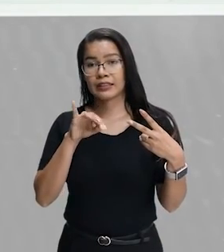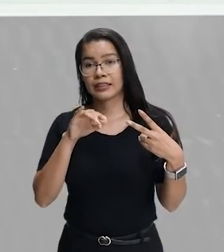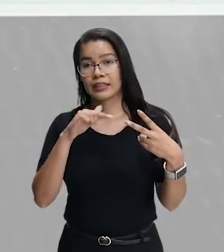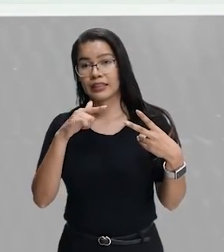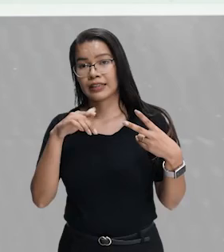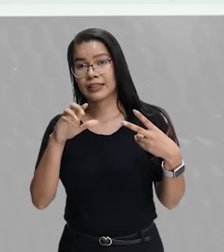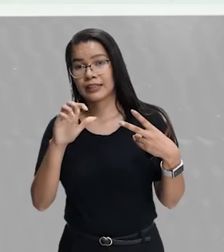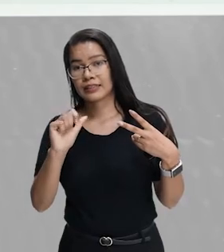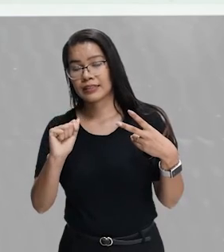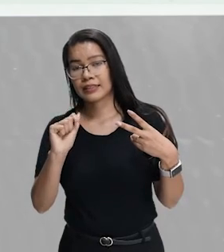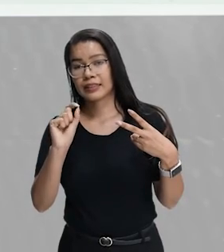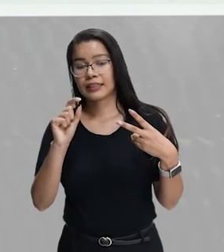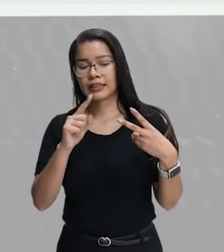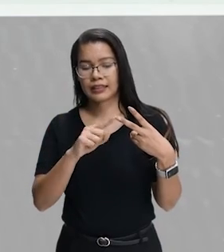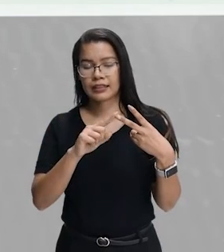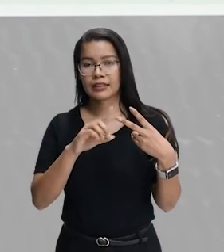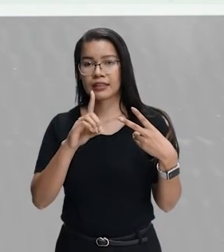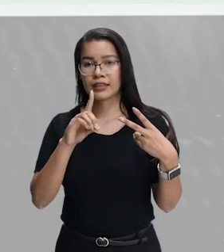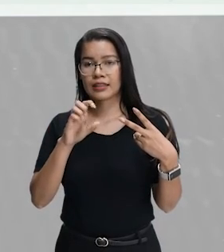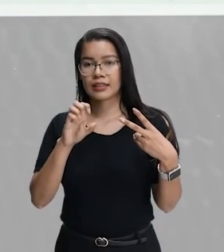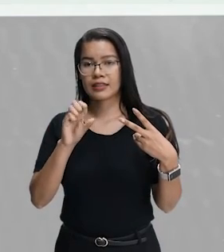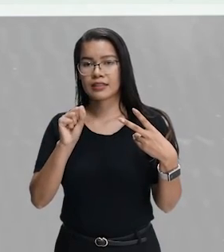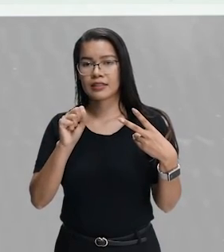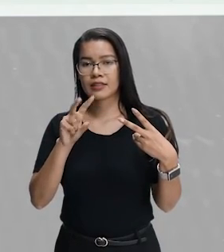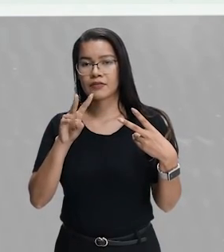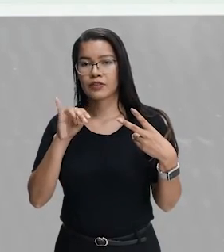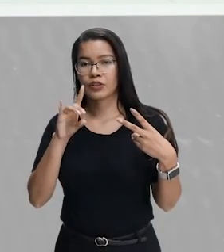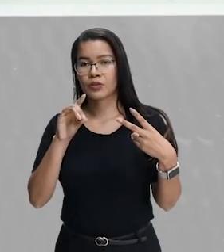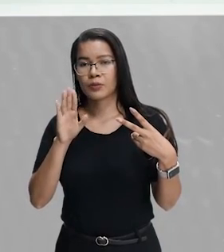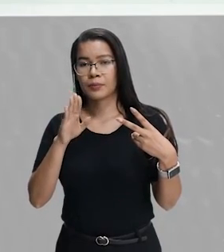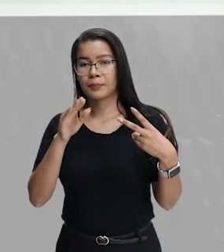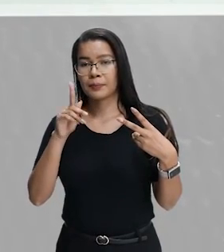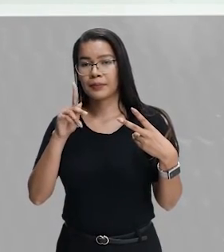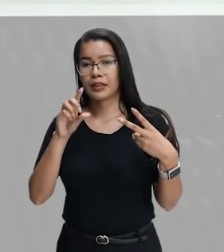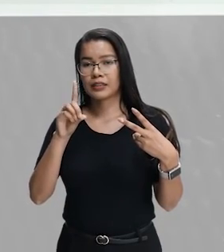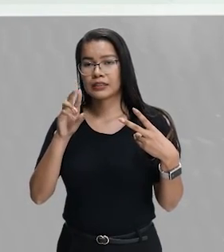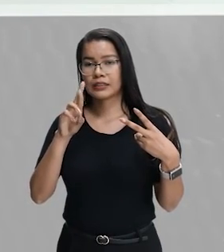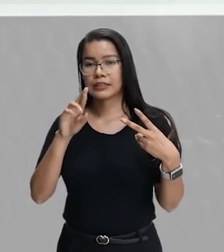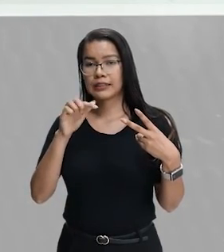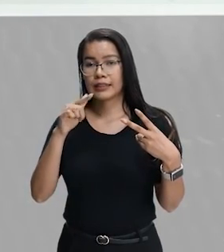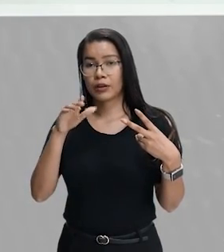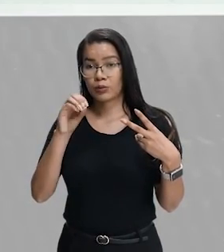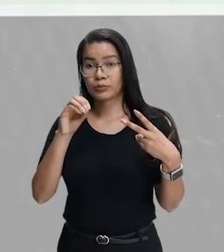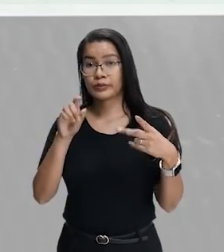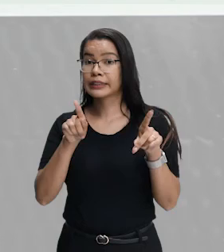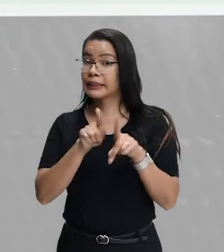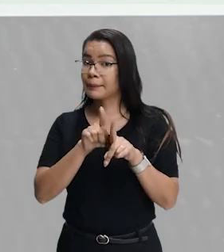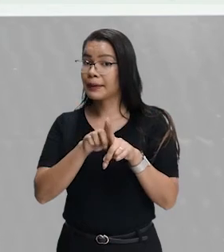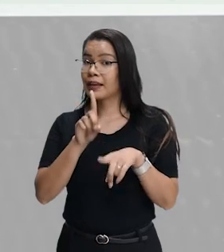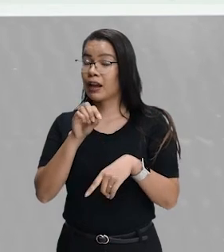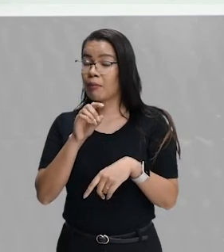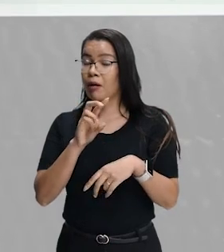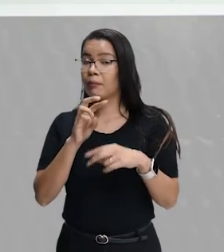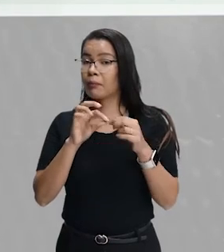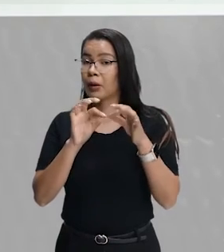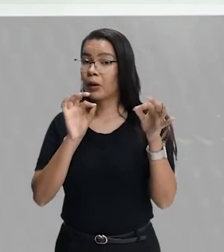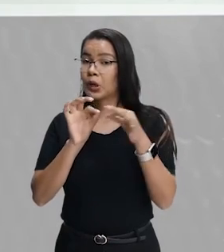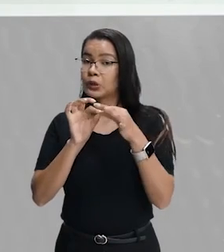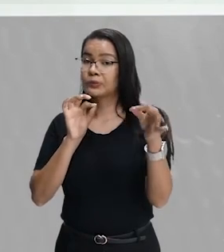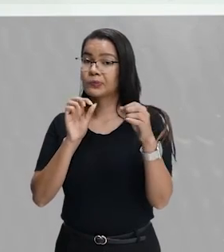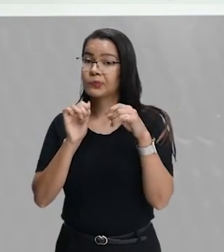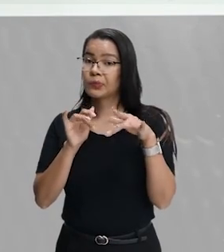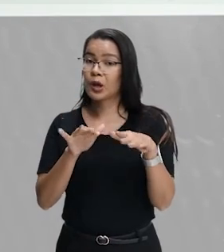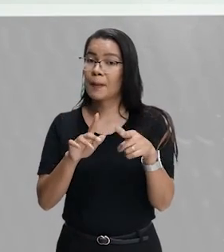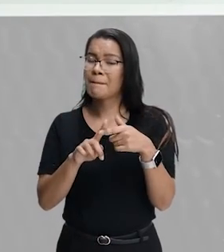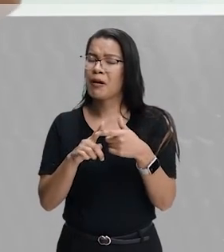medida que é o desvio padrão. Tá? O desvio padrão, ele também é uma medida de dispersão.